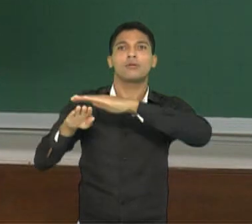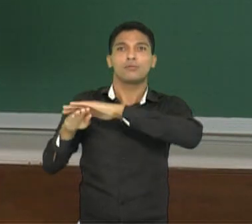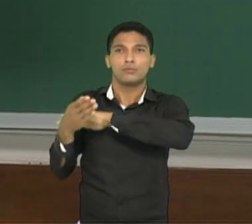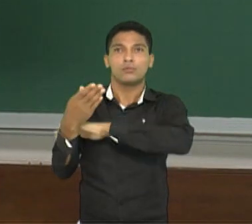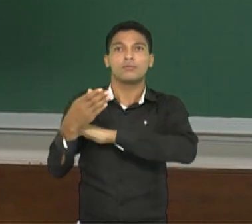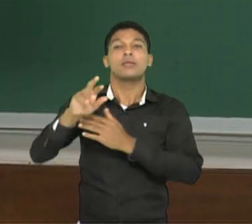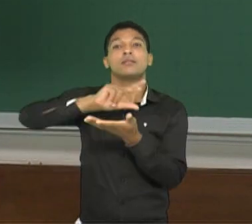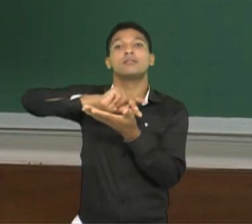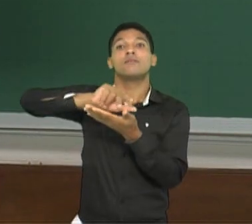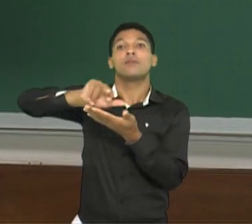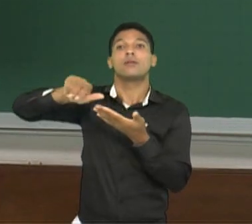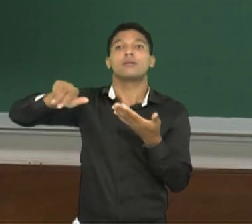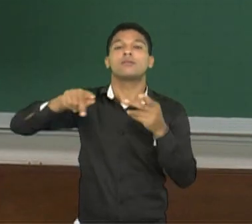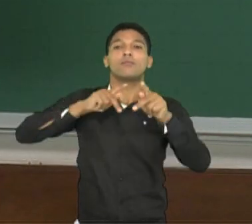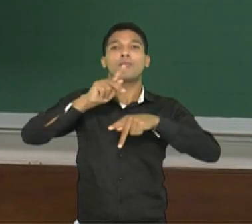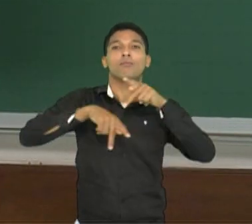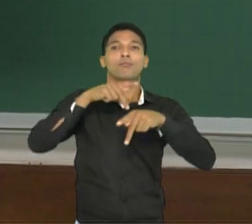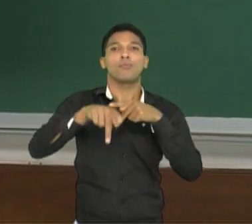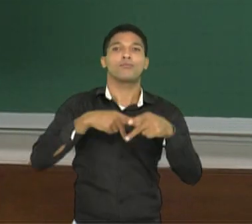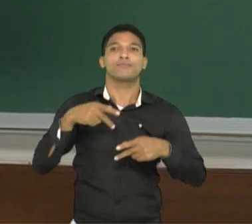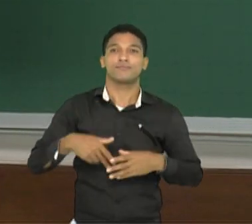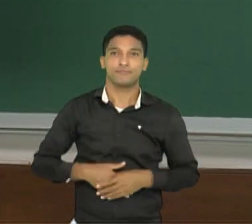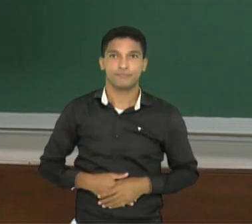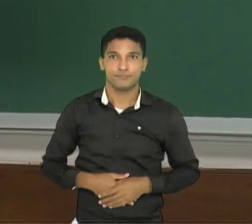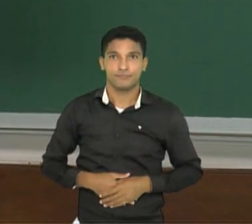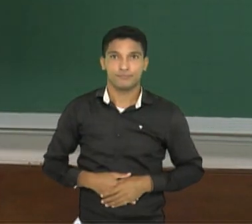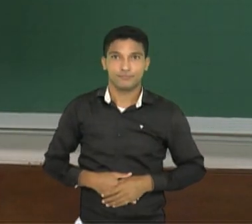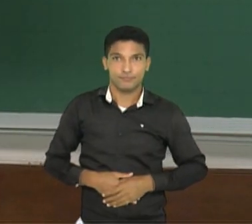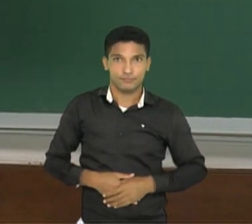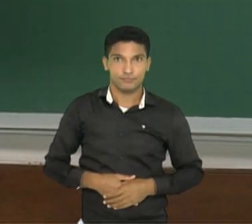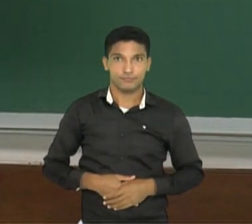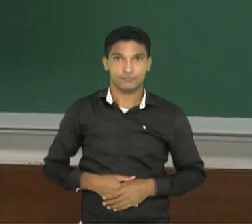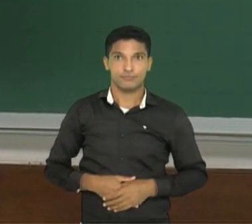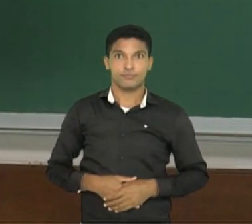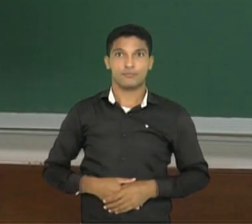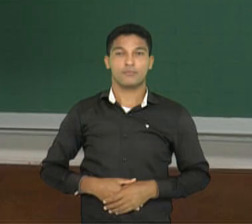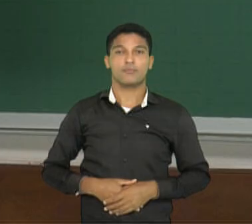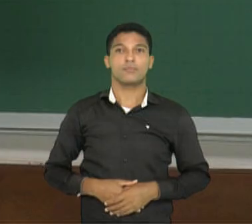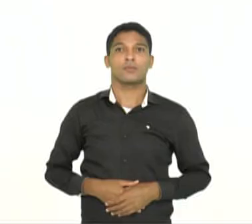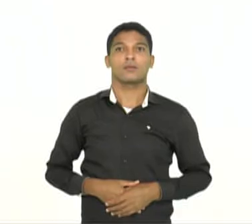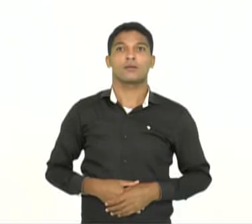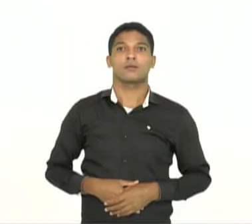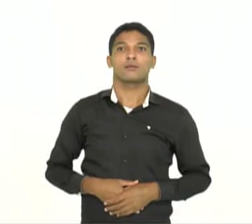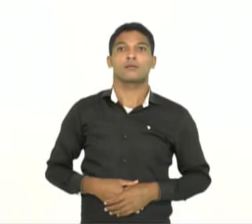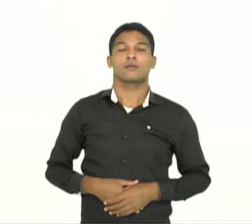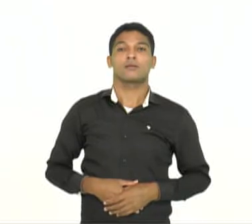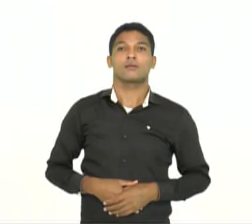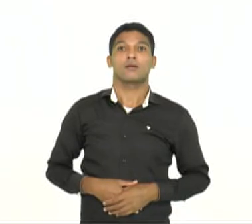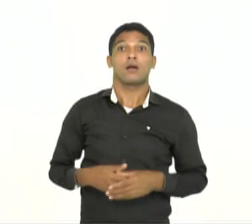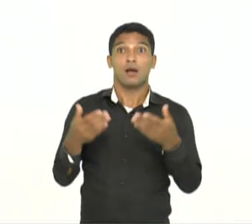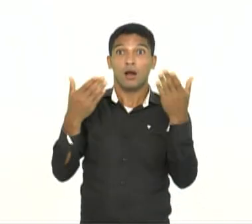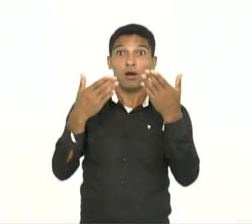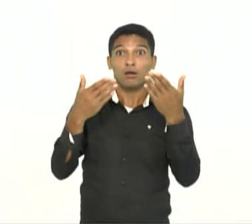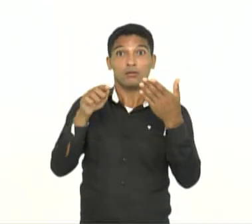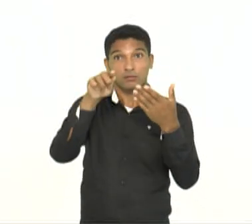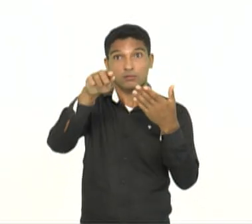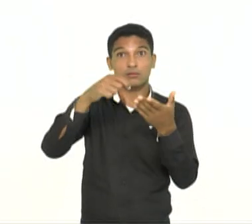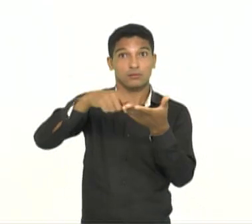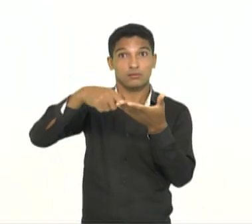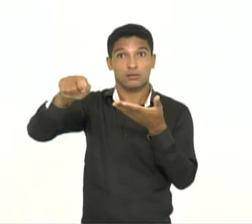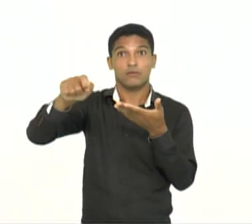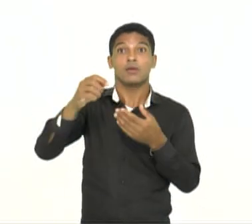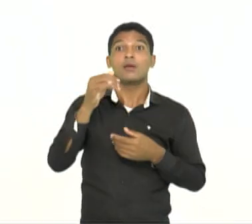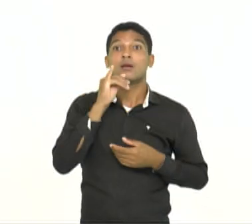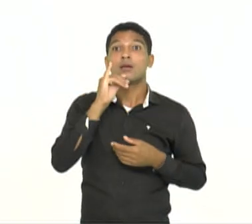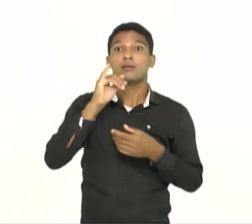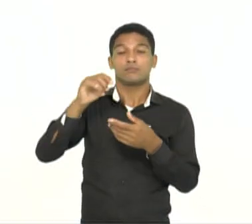povos, certo? Então, bem bacana a gente relembrar isso. E aí, para finalizar essa parte, escreva exemplos de característica cultural